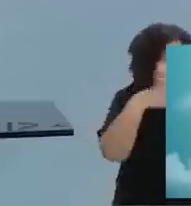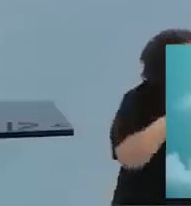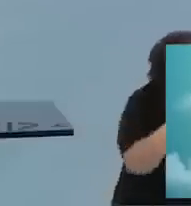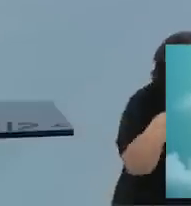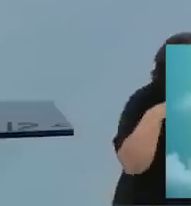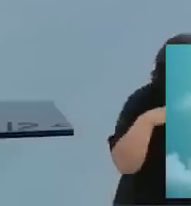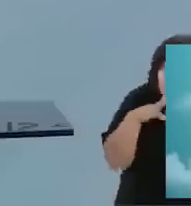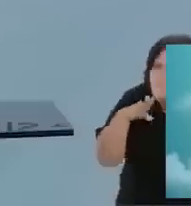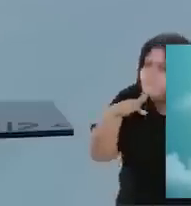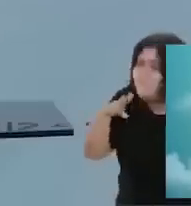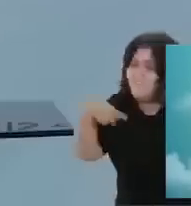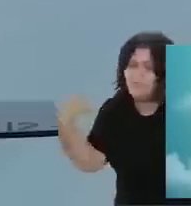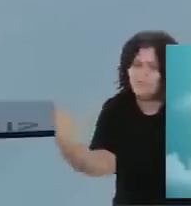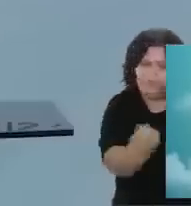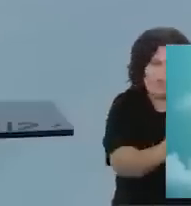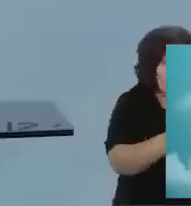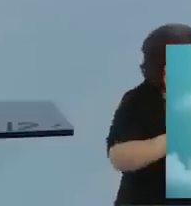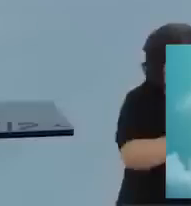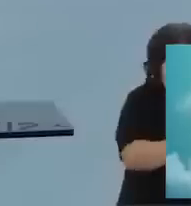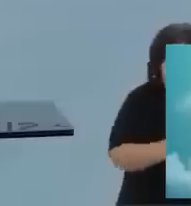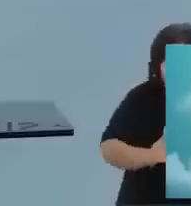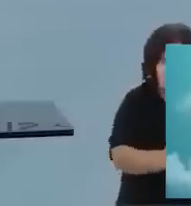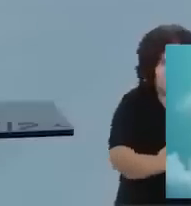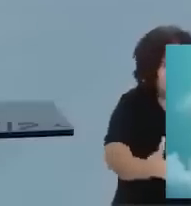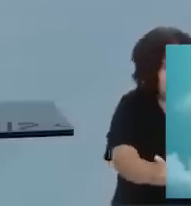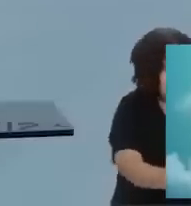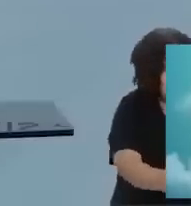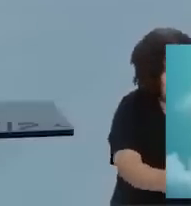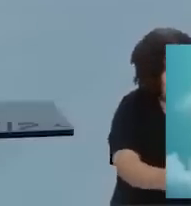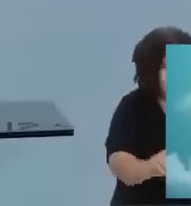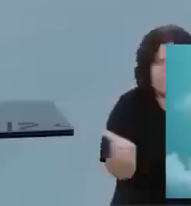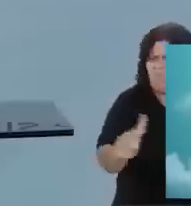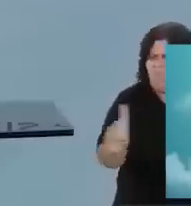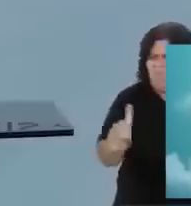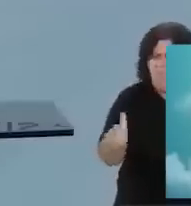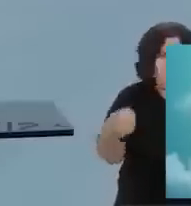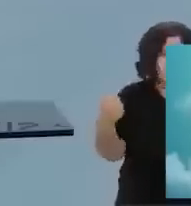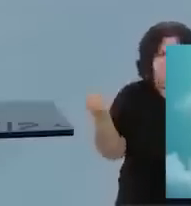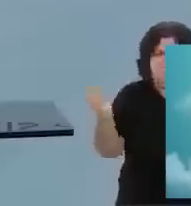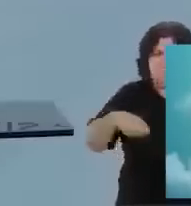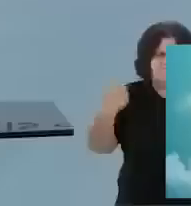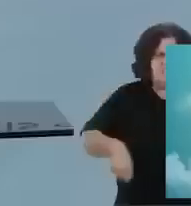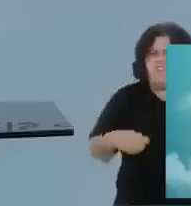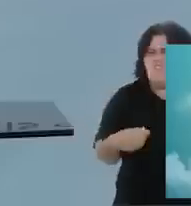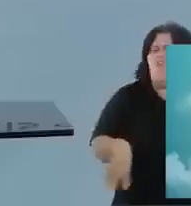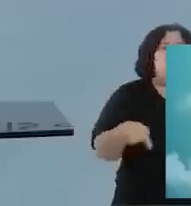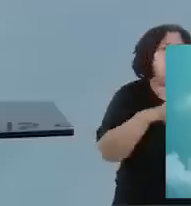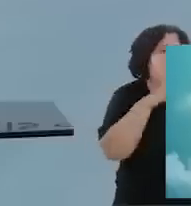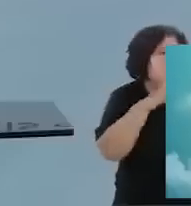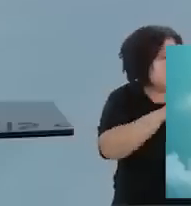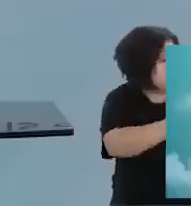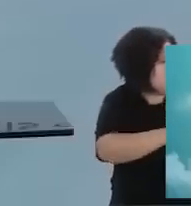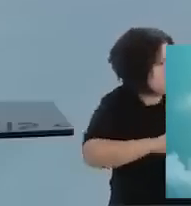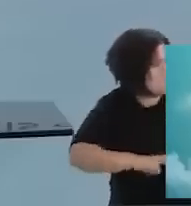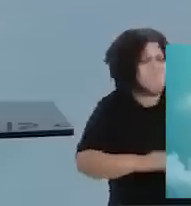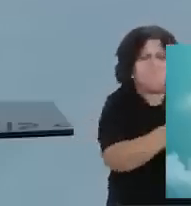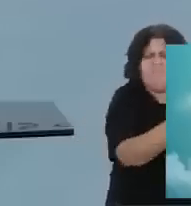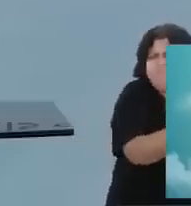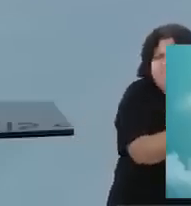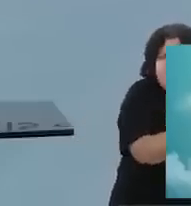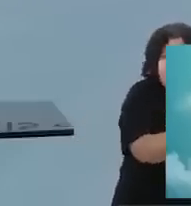todos que sois meus discípulos, não é se tiverdes um grande conhecimento doutrinário, teológico, não é se entenderdes todas as